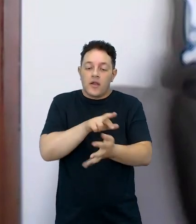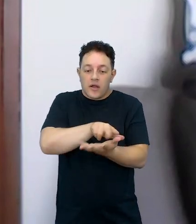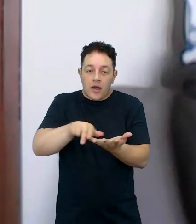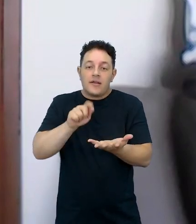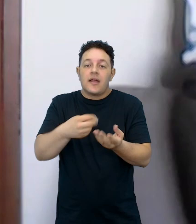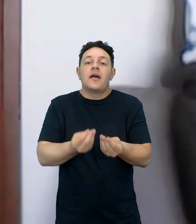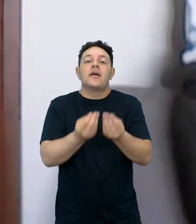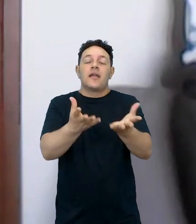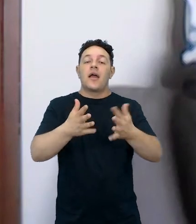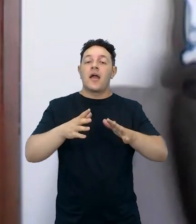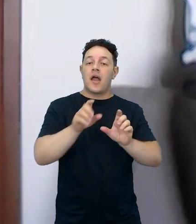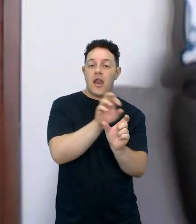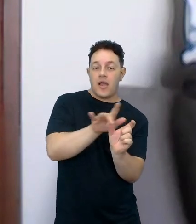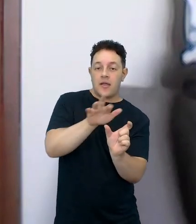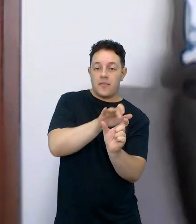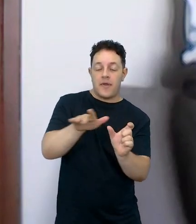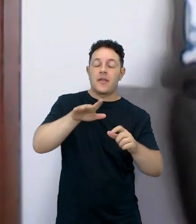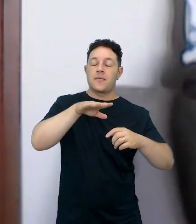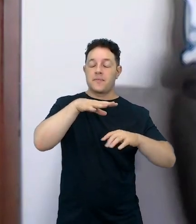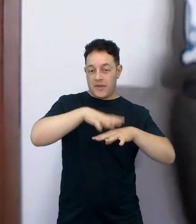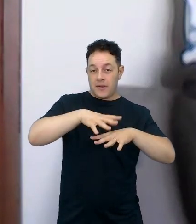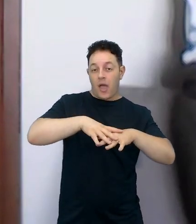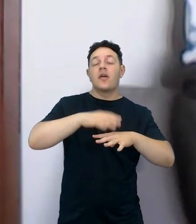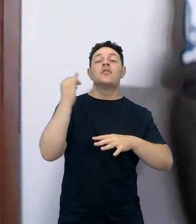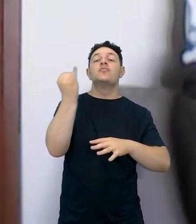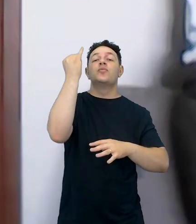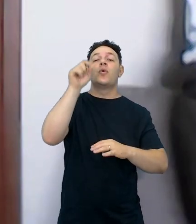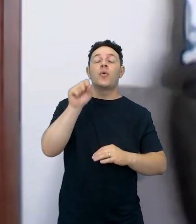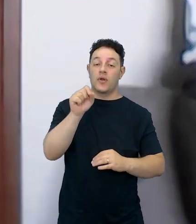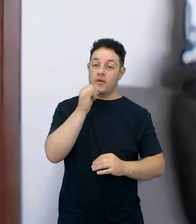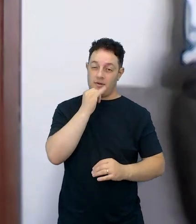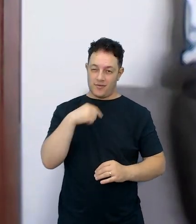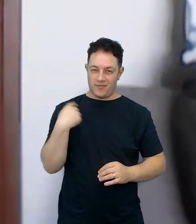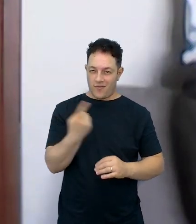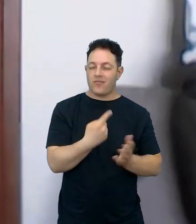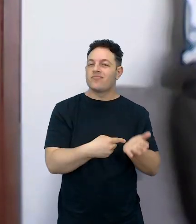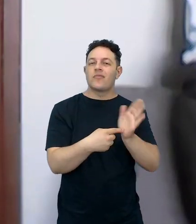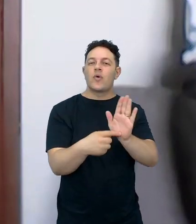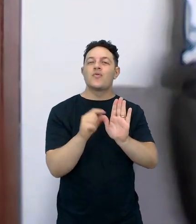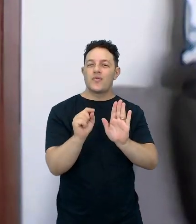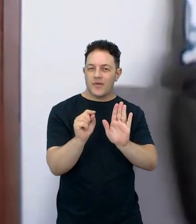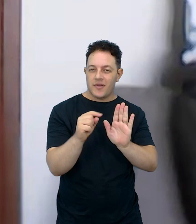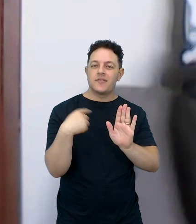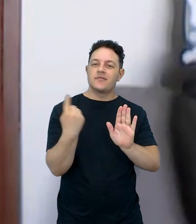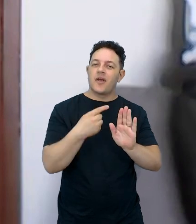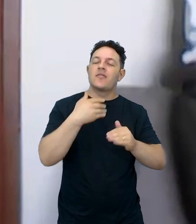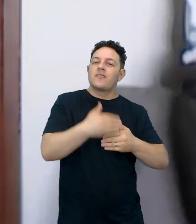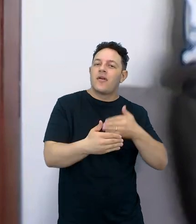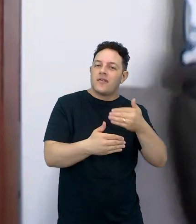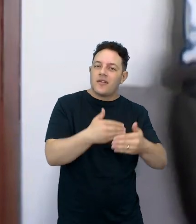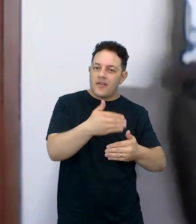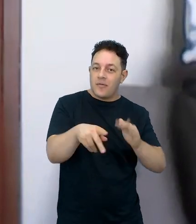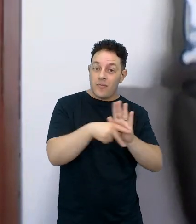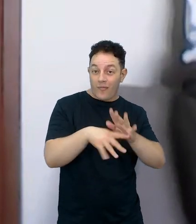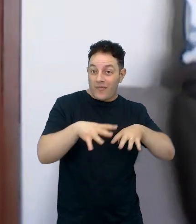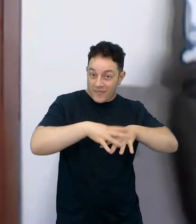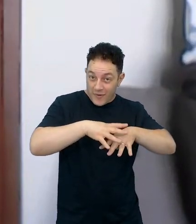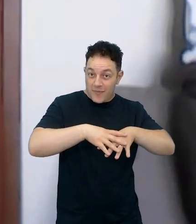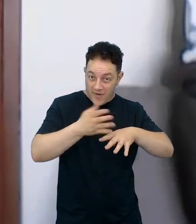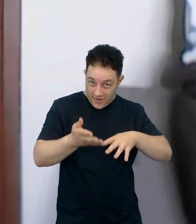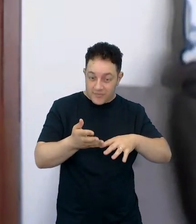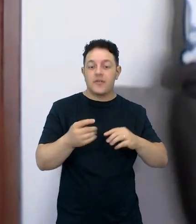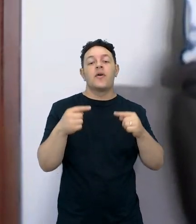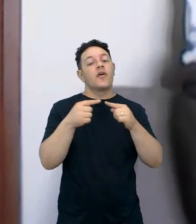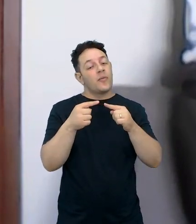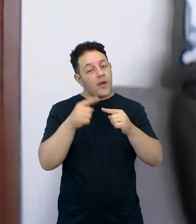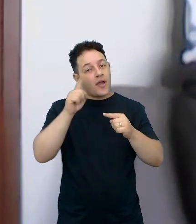letramento matemático enfatiza a importância do quê? Por que a gente trouxe isso? Dos processos, desses processos matemáticos, que